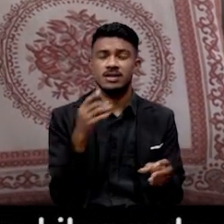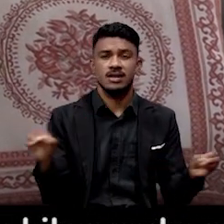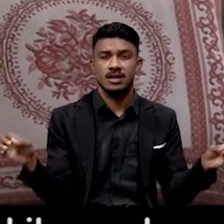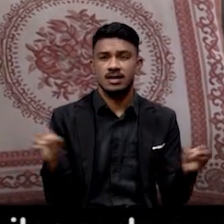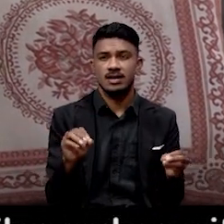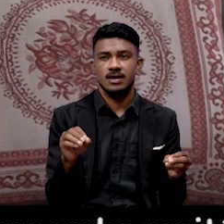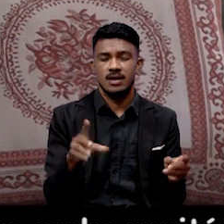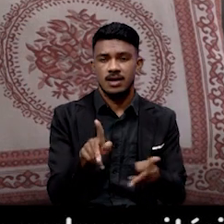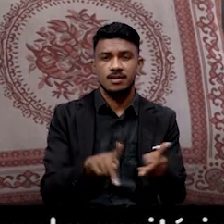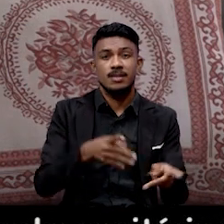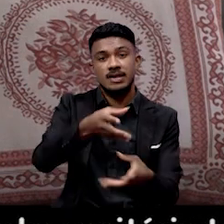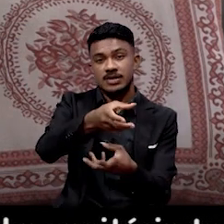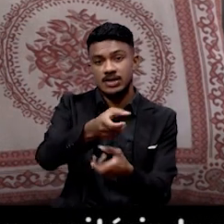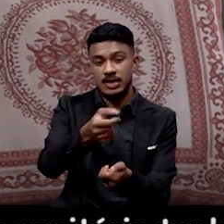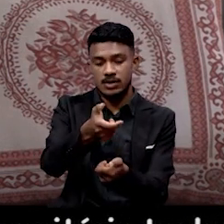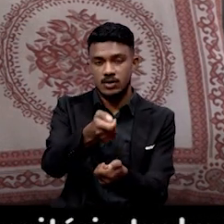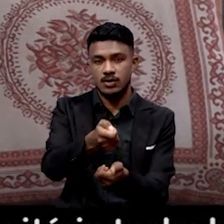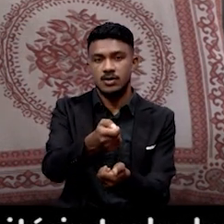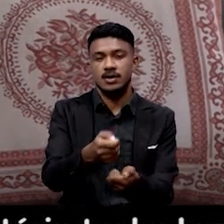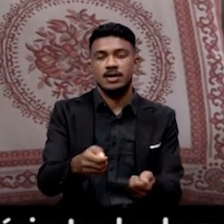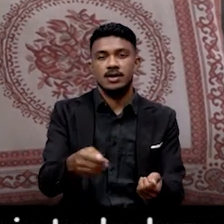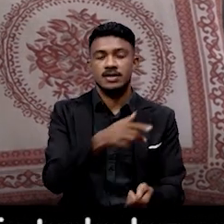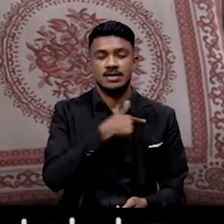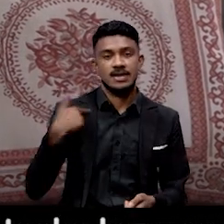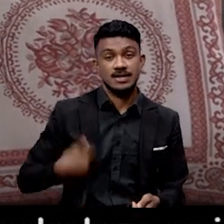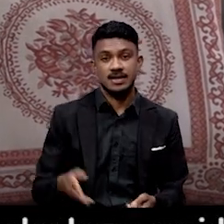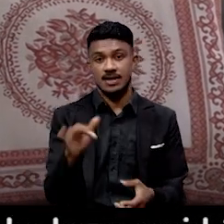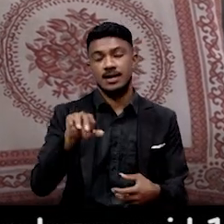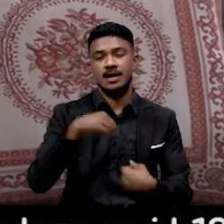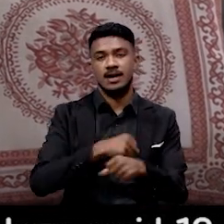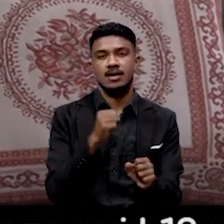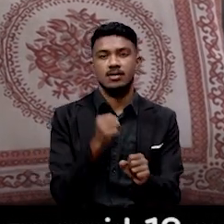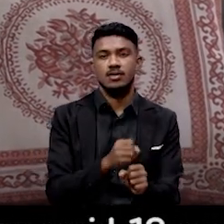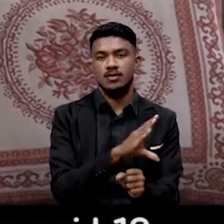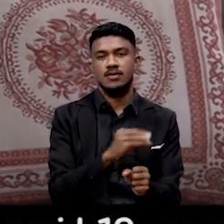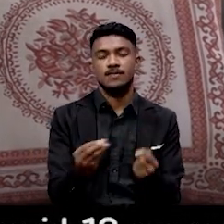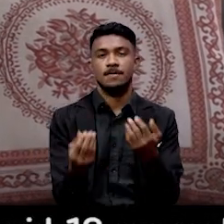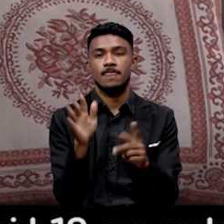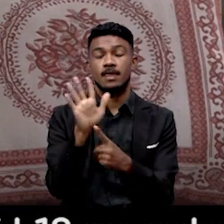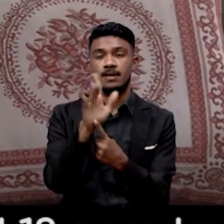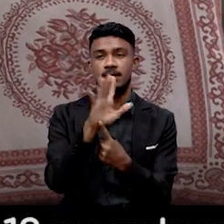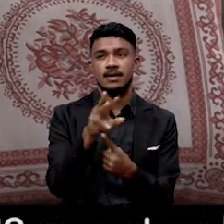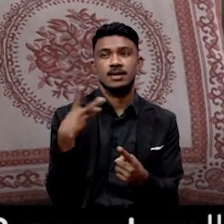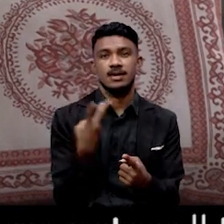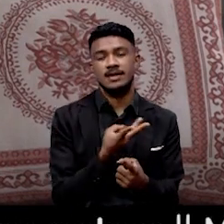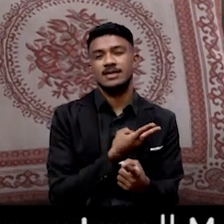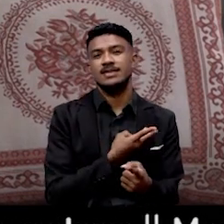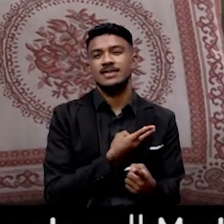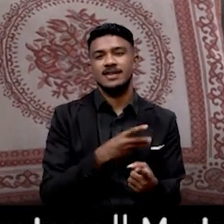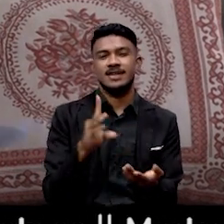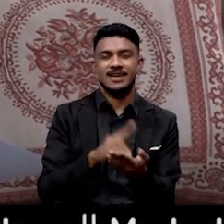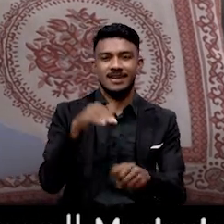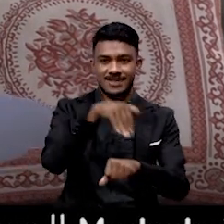uma lamparinha, sabe? A lamparinha se tinha ser ralo, né? Com petróleo, né? Né? Bem, então toma cala, cadê o meitinho, né? Né?